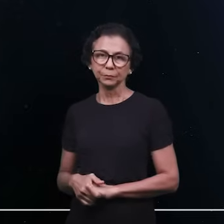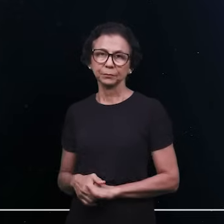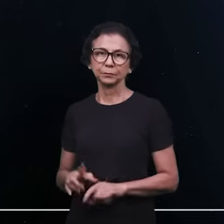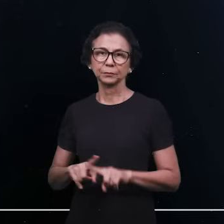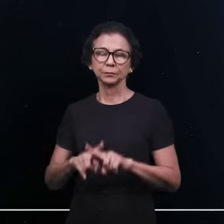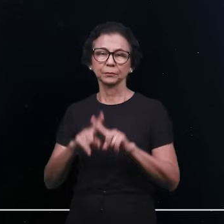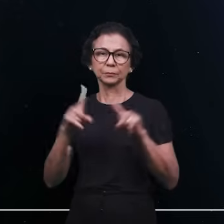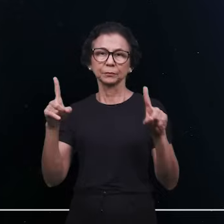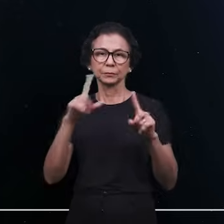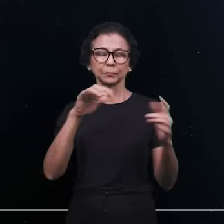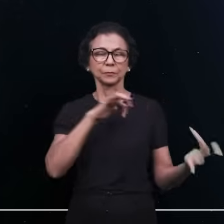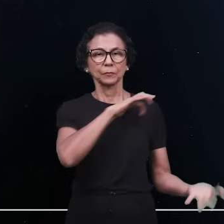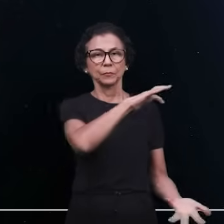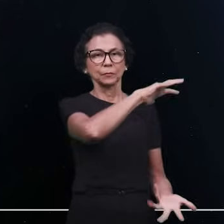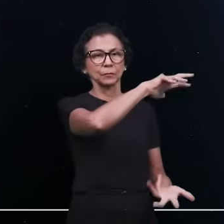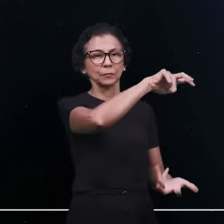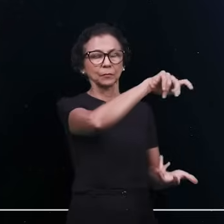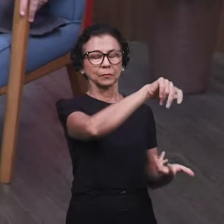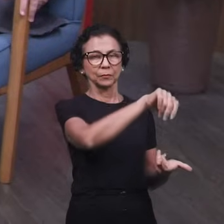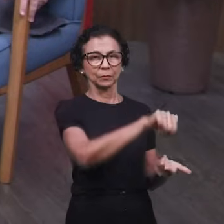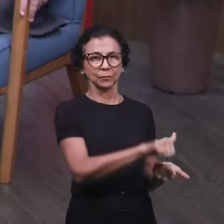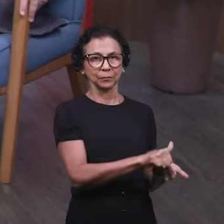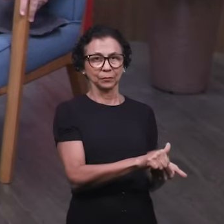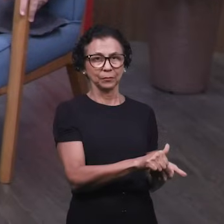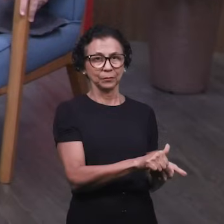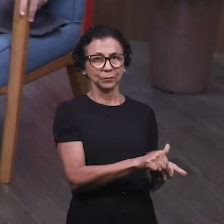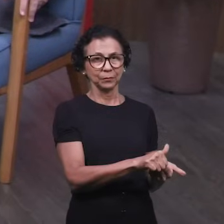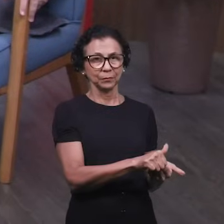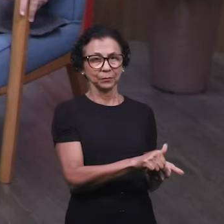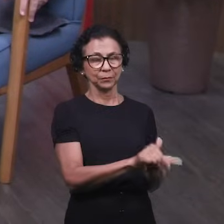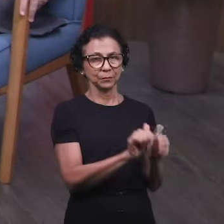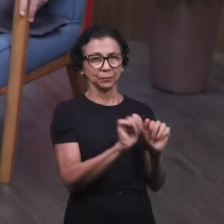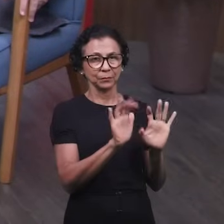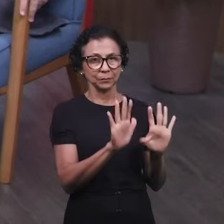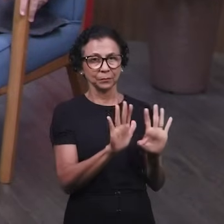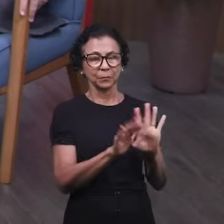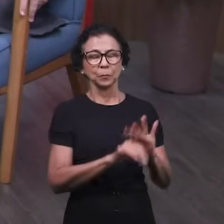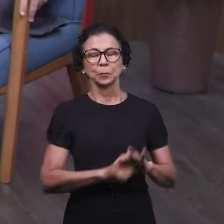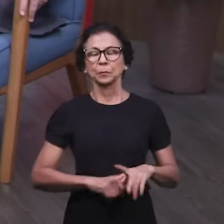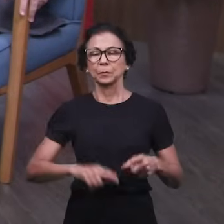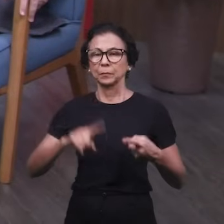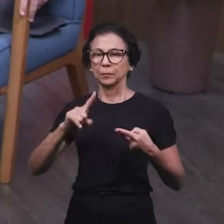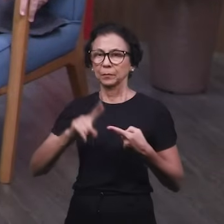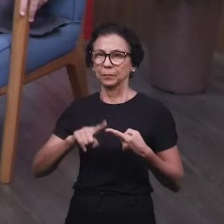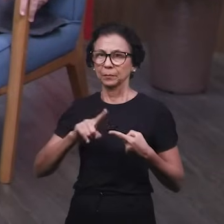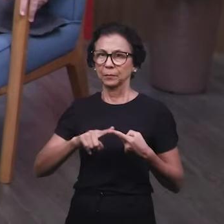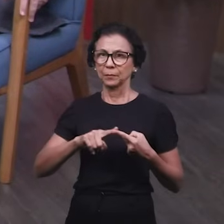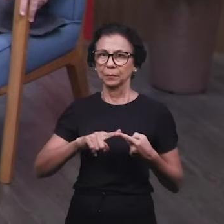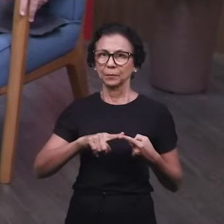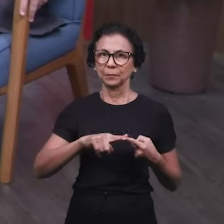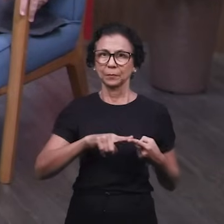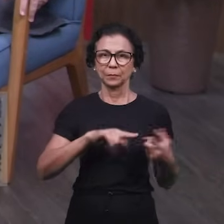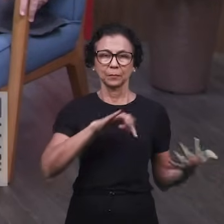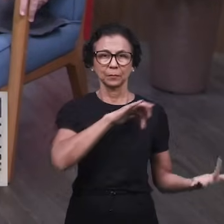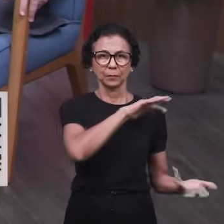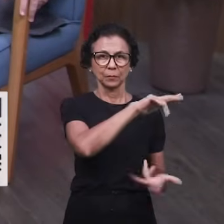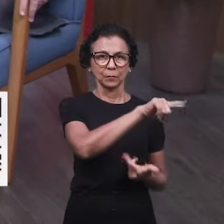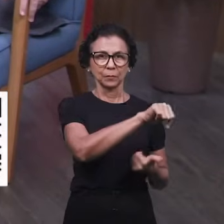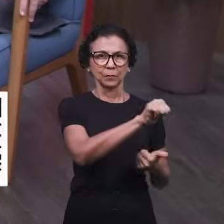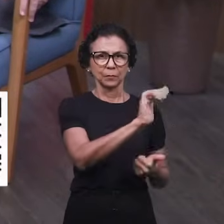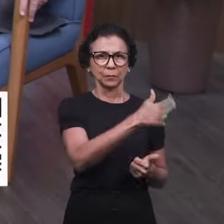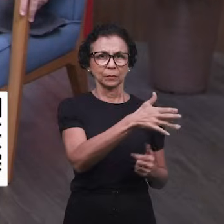diferença. Esse texto tem dois extremos. Um é, o mundo está